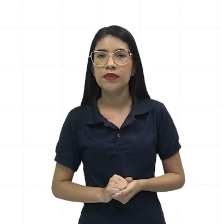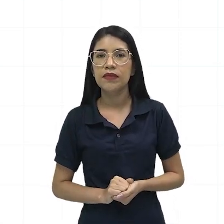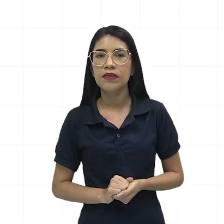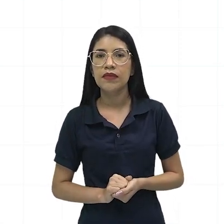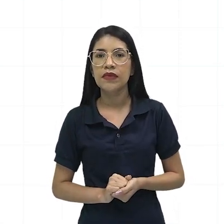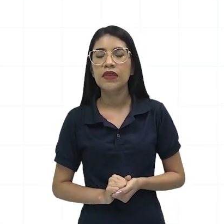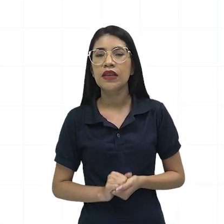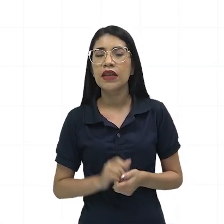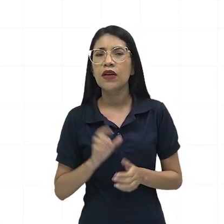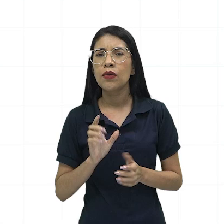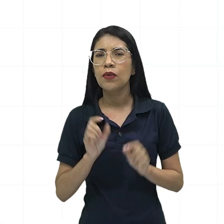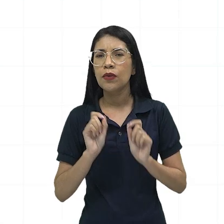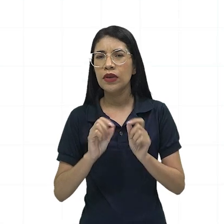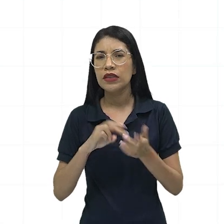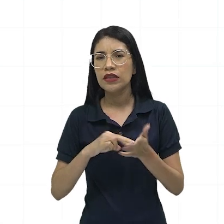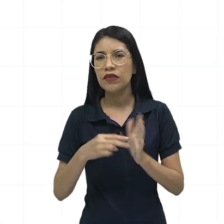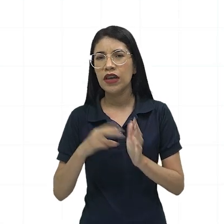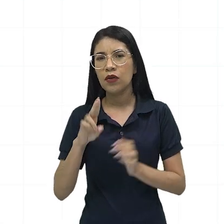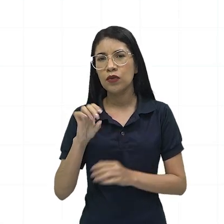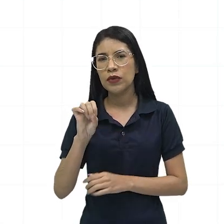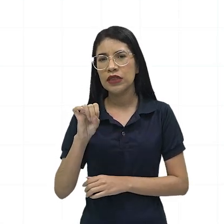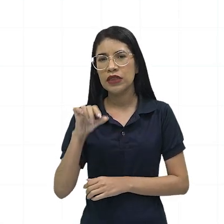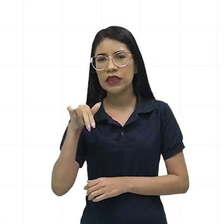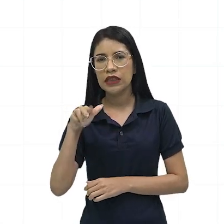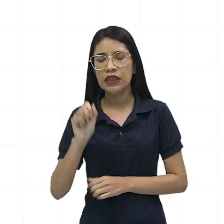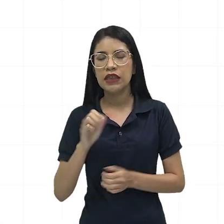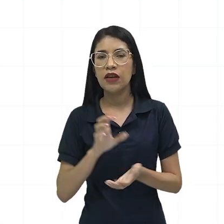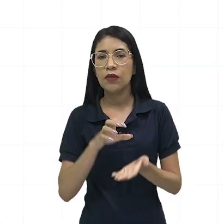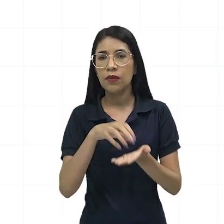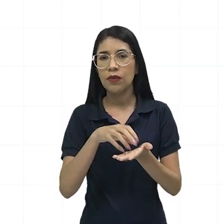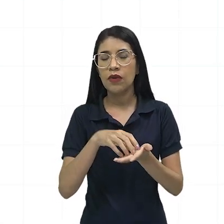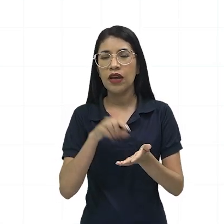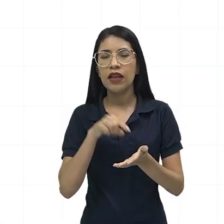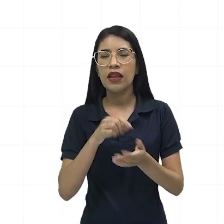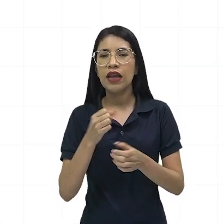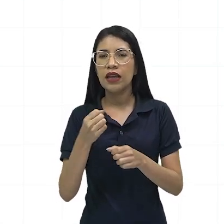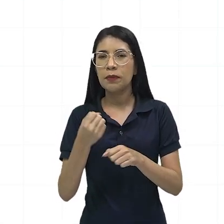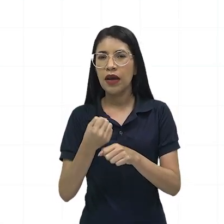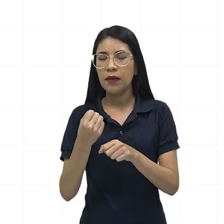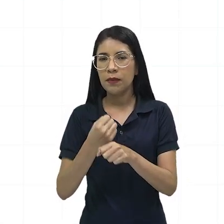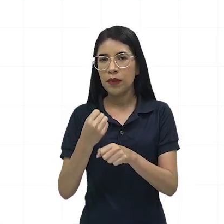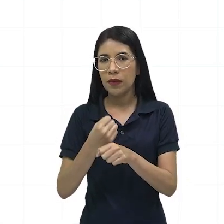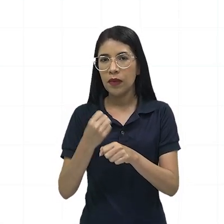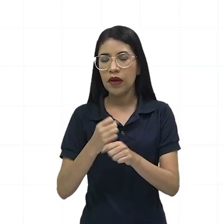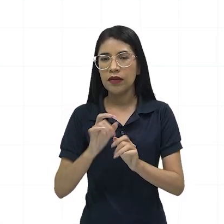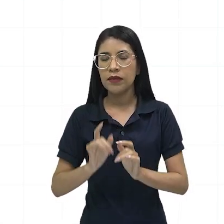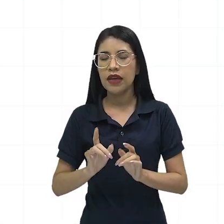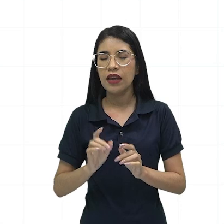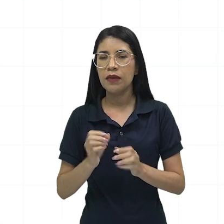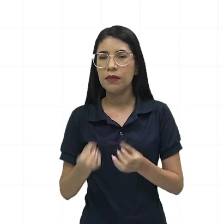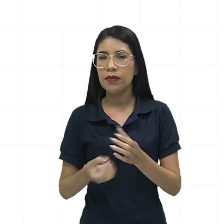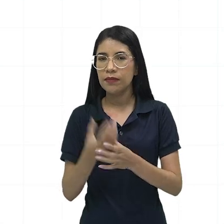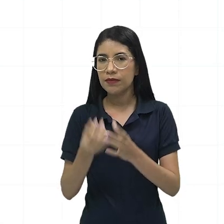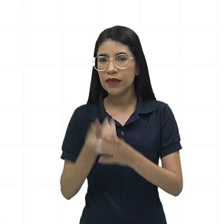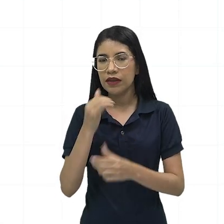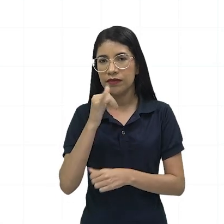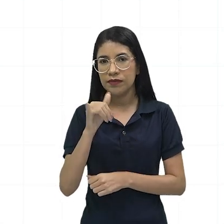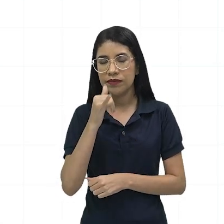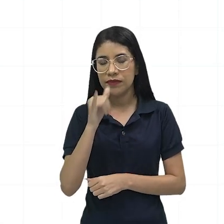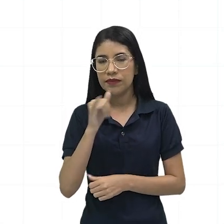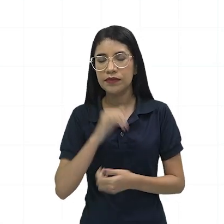são instalações industriais designadas para a geração de energia